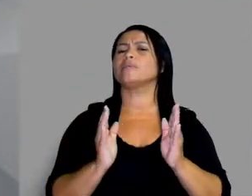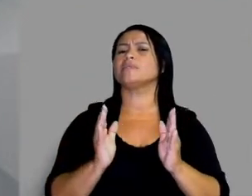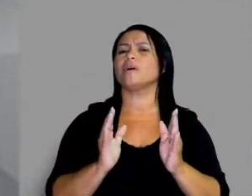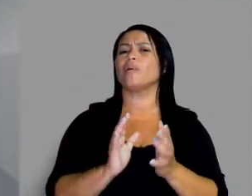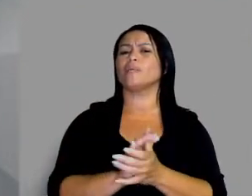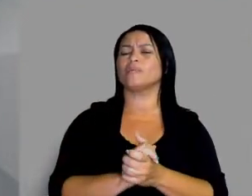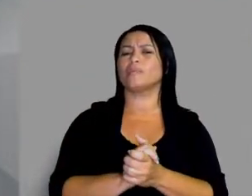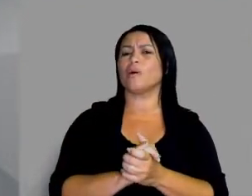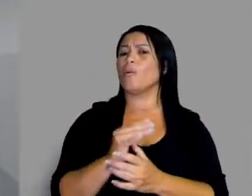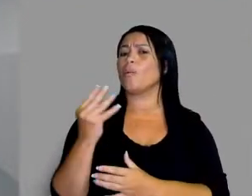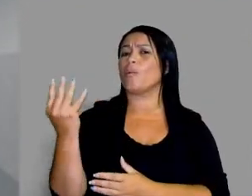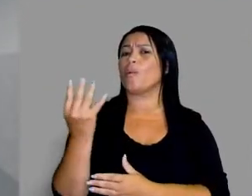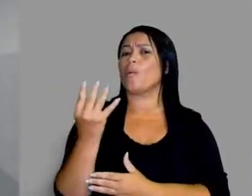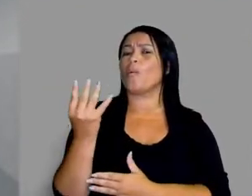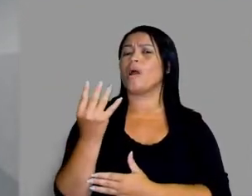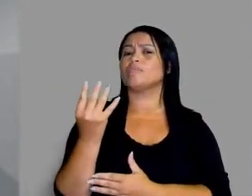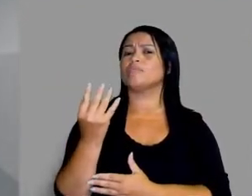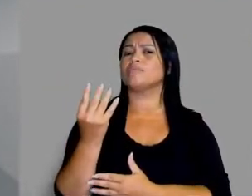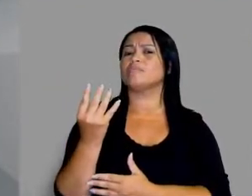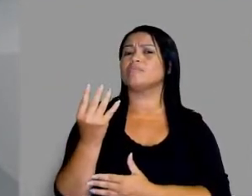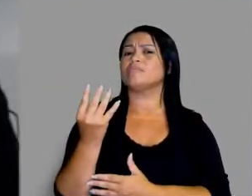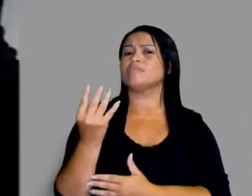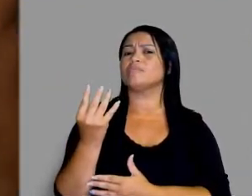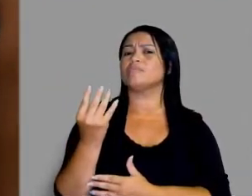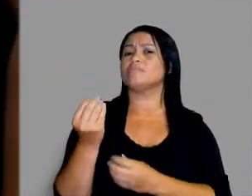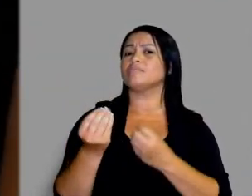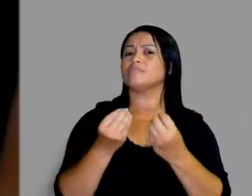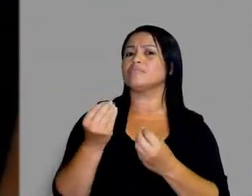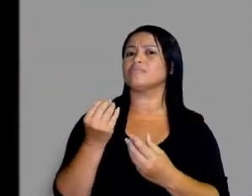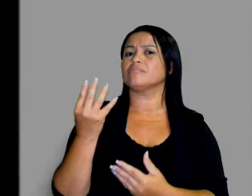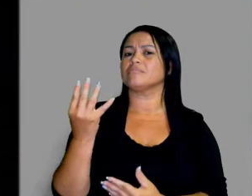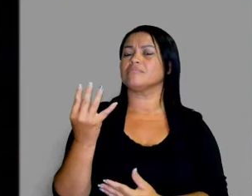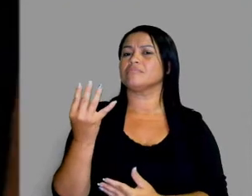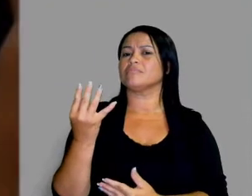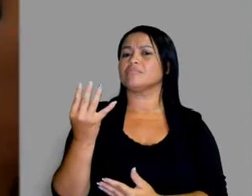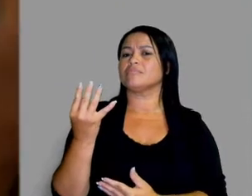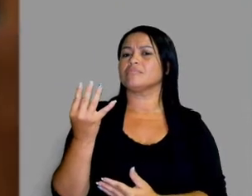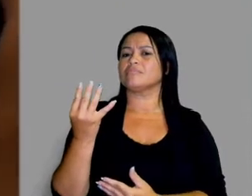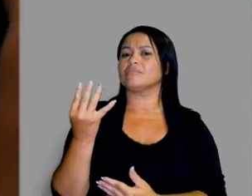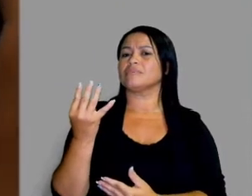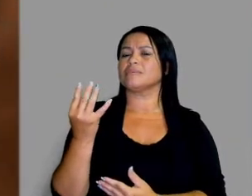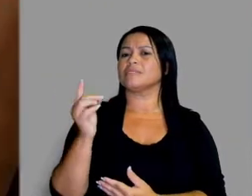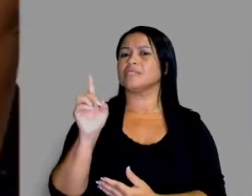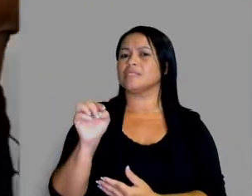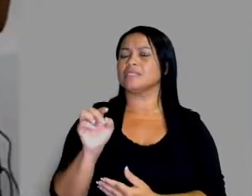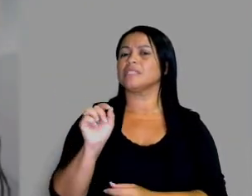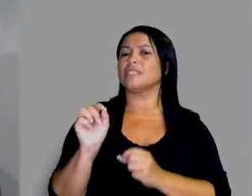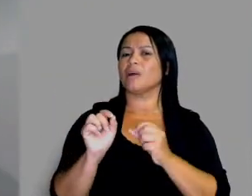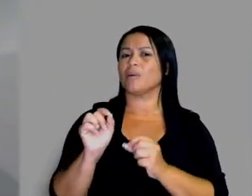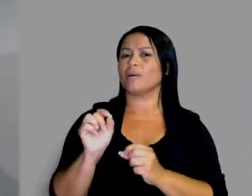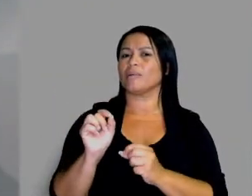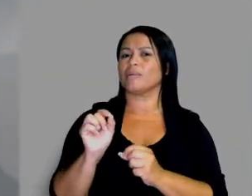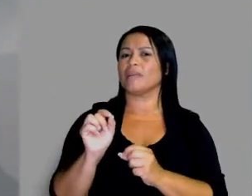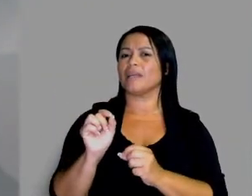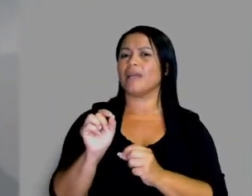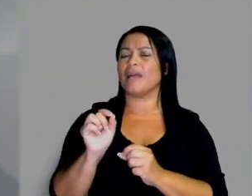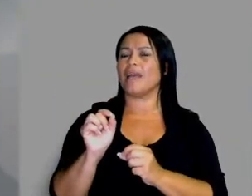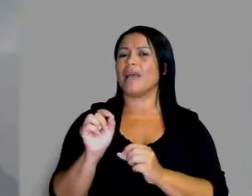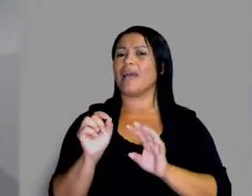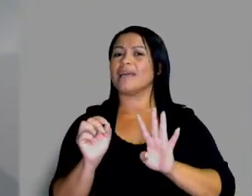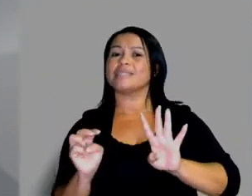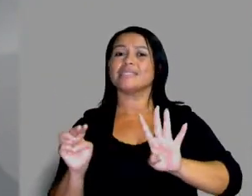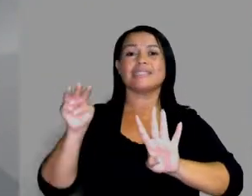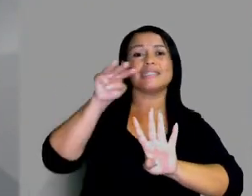está, minha gente? O 4, em que posição ele está? Está na unidade de